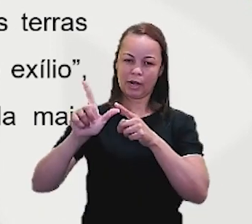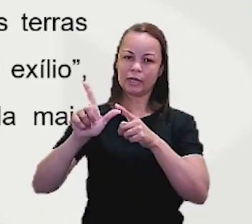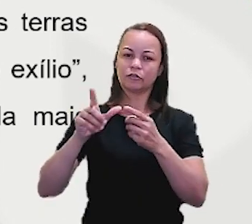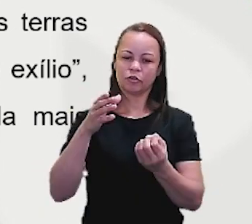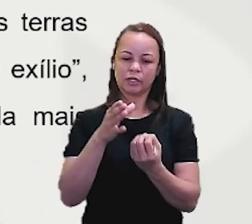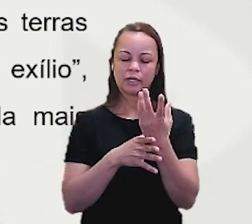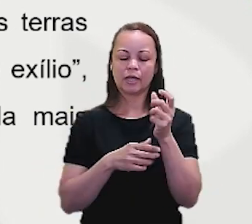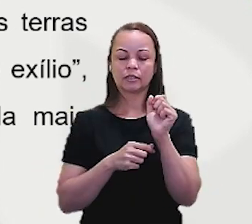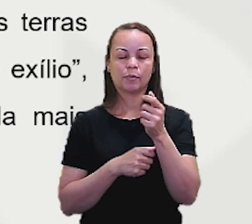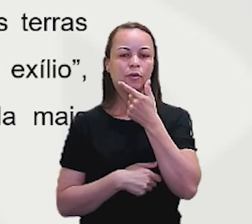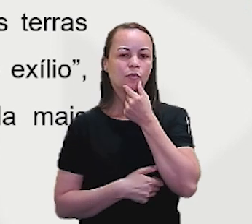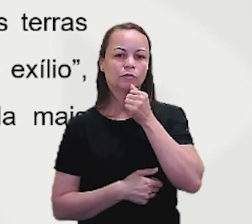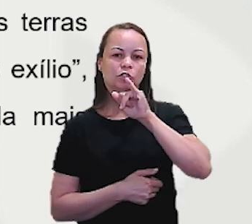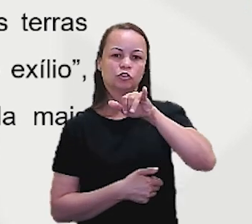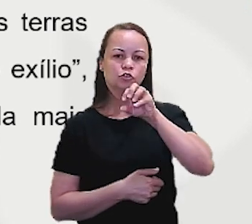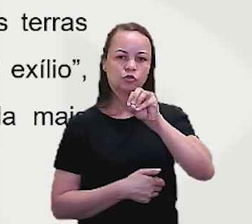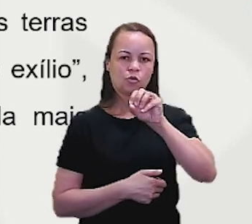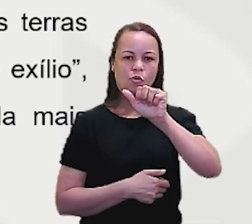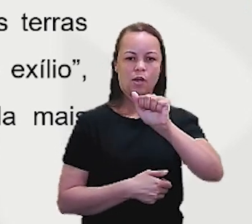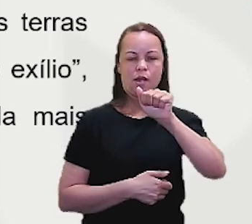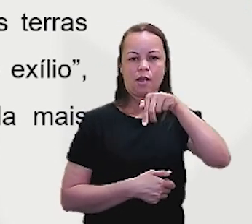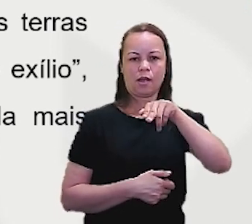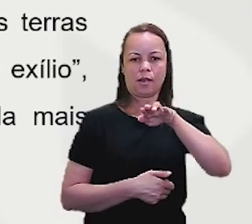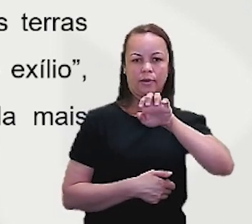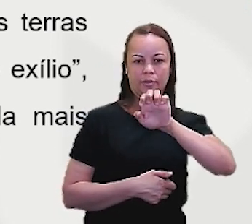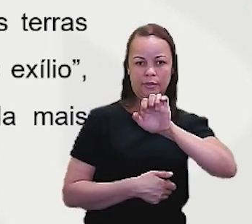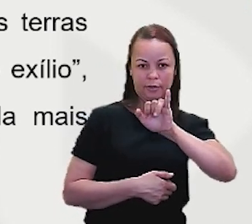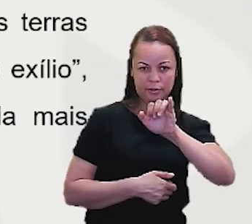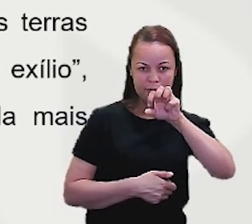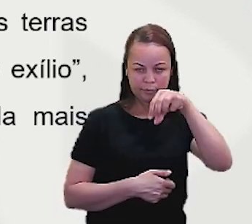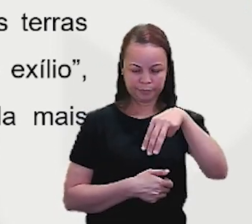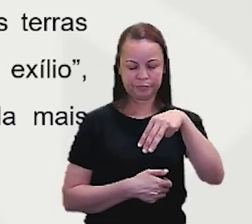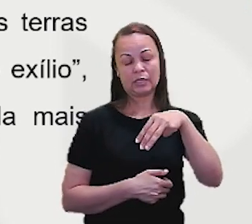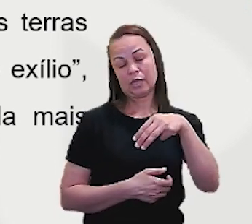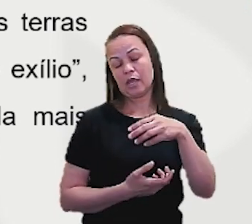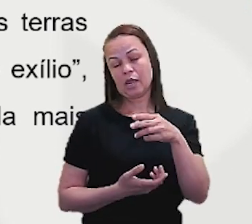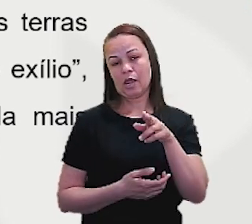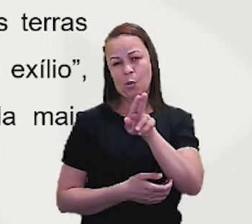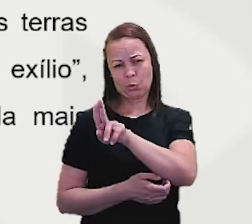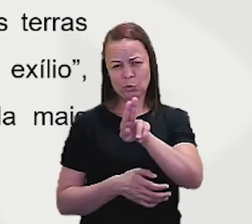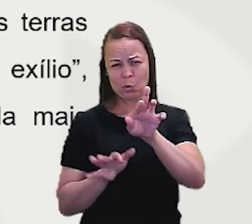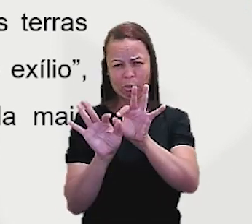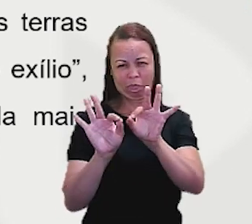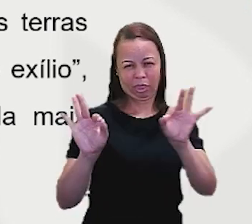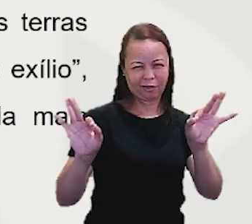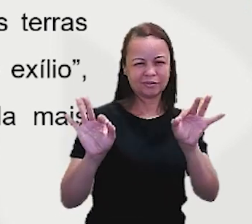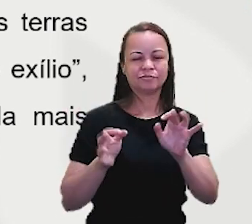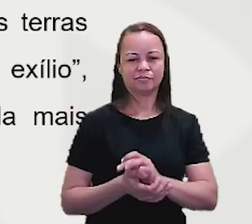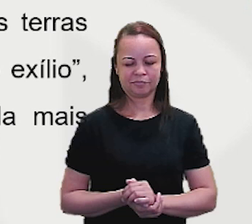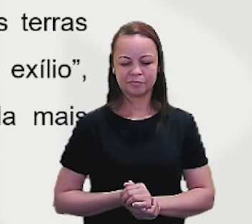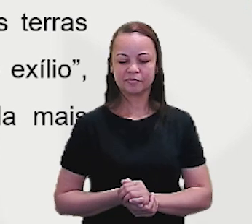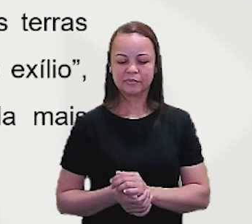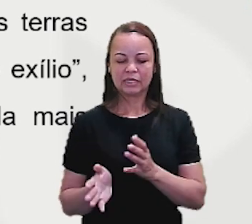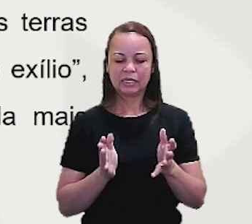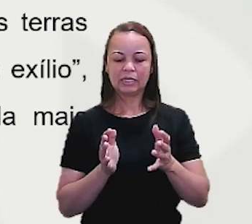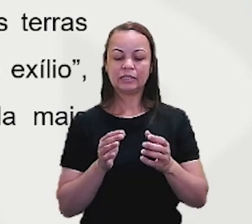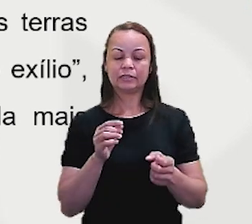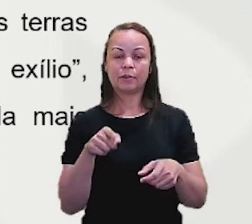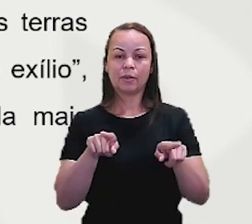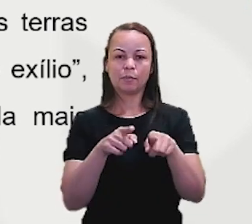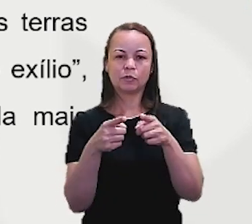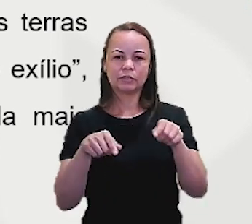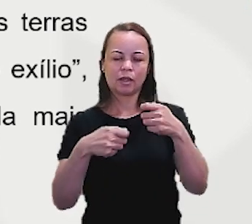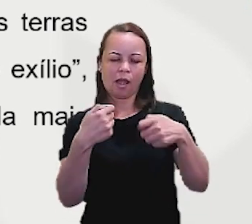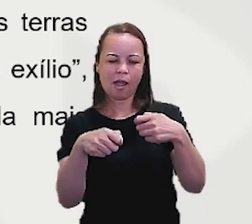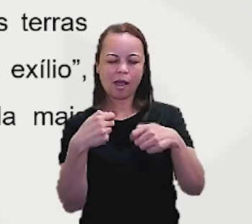composta por Joaquim Osório Duque Estrada. É um nome bastante estranho, né? E musicada por Francisco Manuel